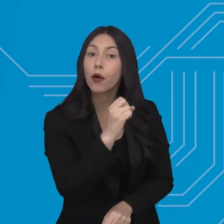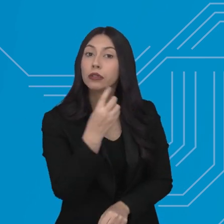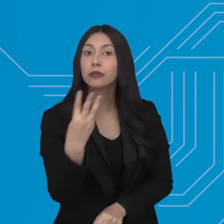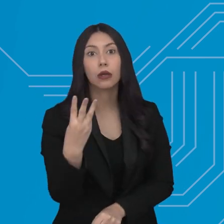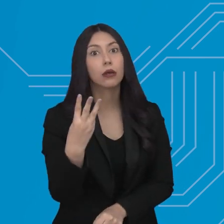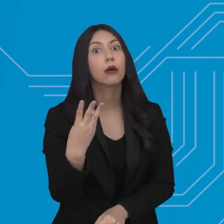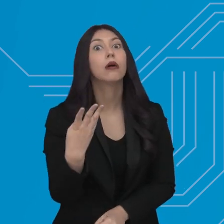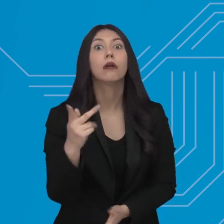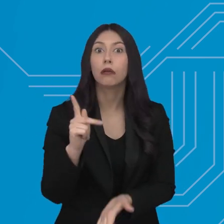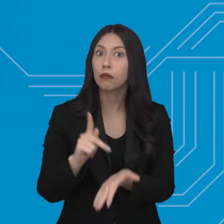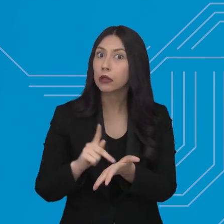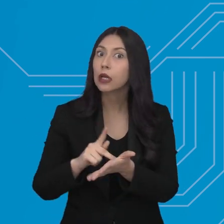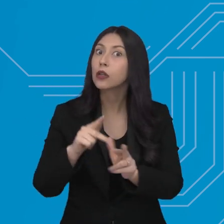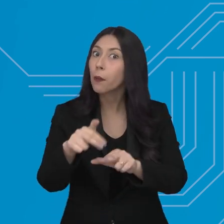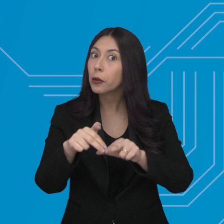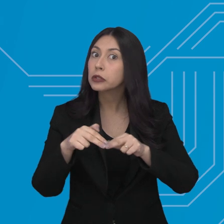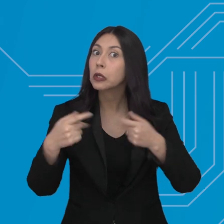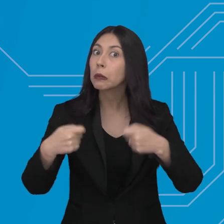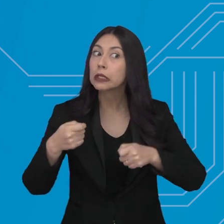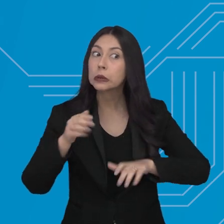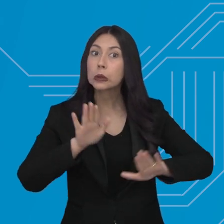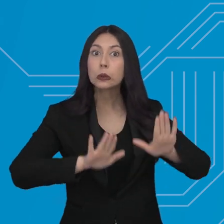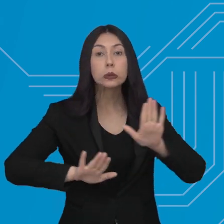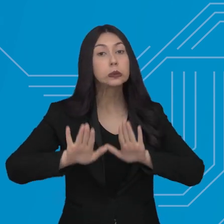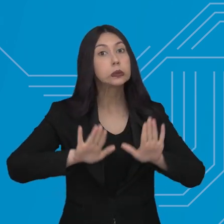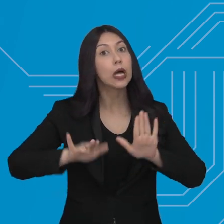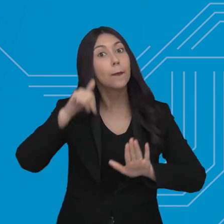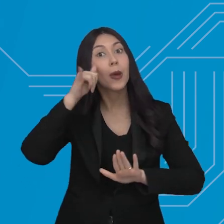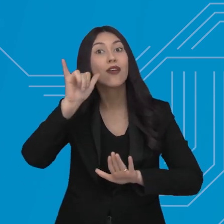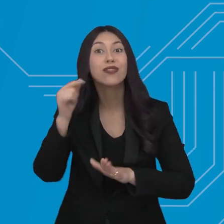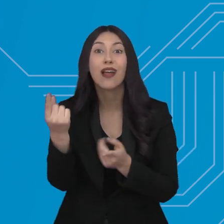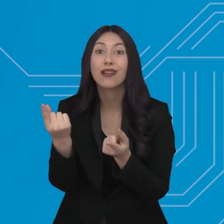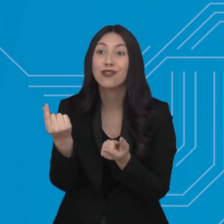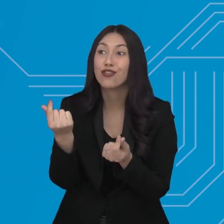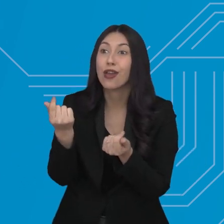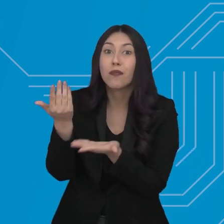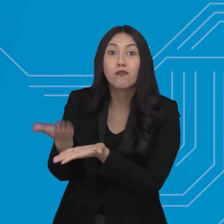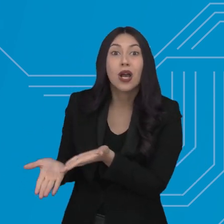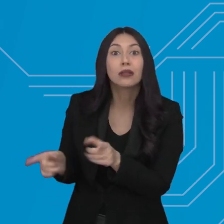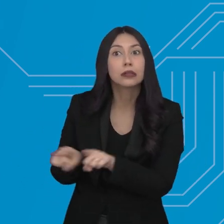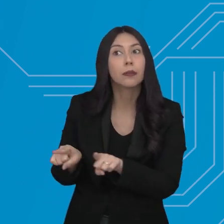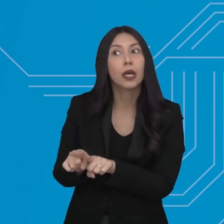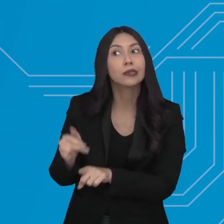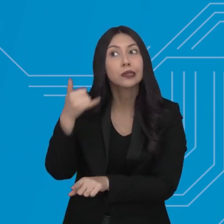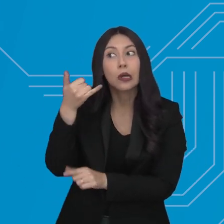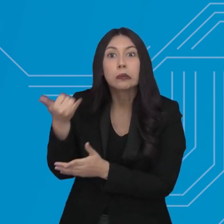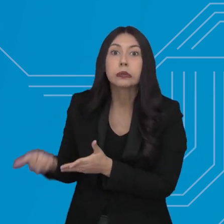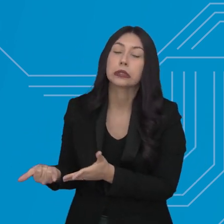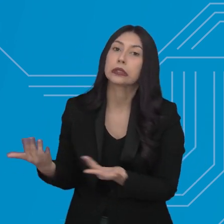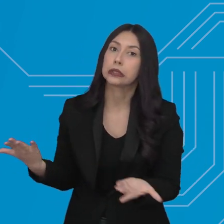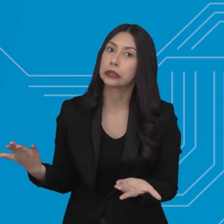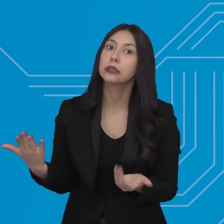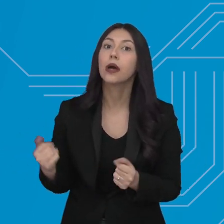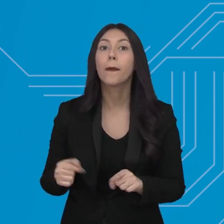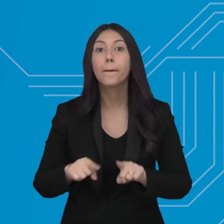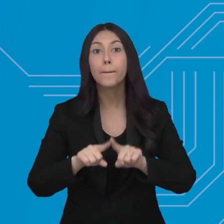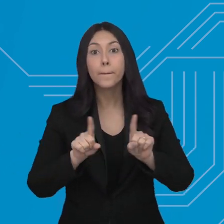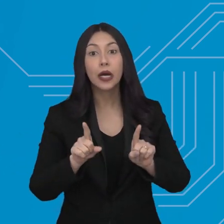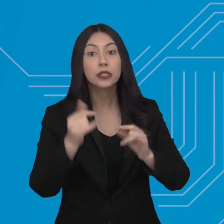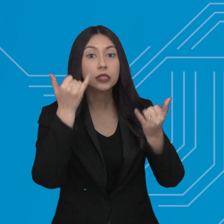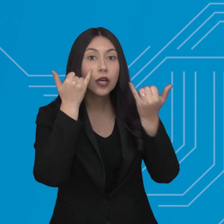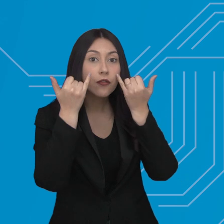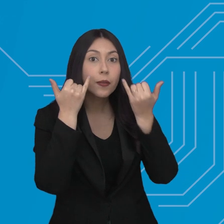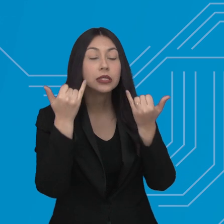2023. Realidade que exige cuidados para evitar prejuízos, não só a perda do telefone, claro que também é importante, mas também